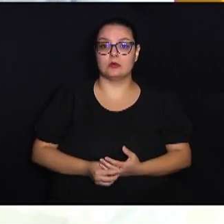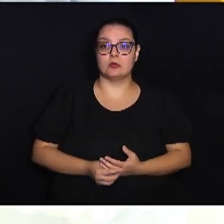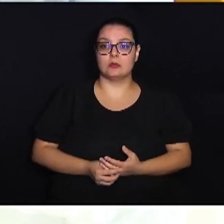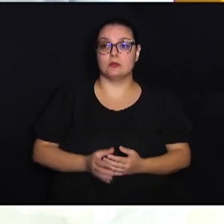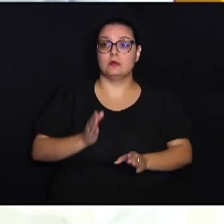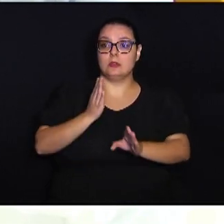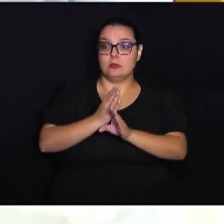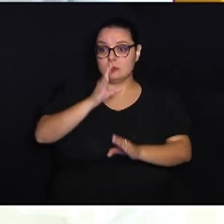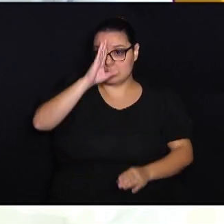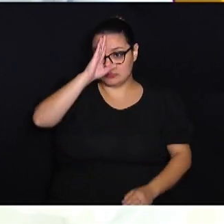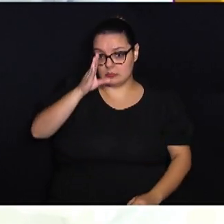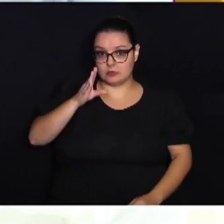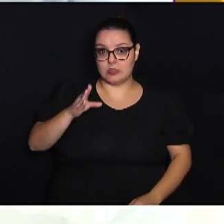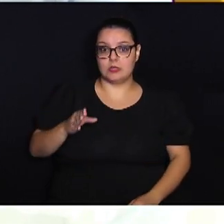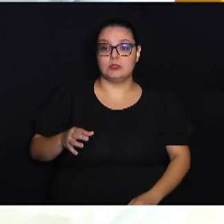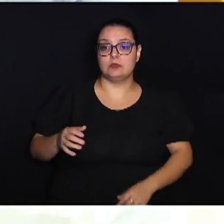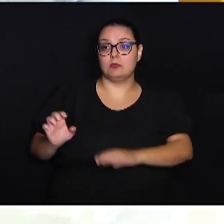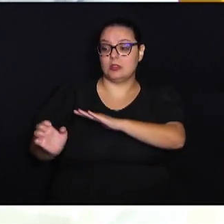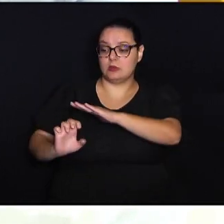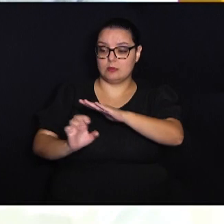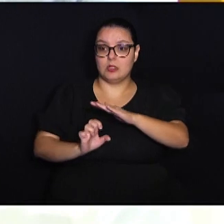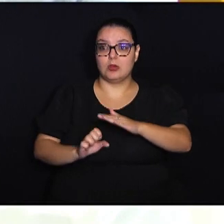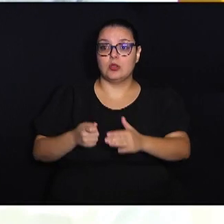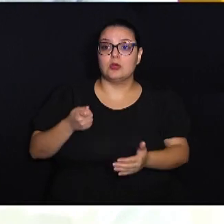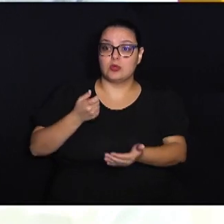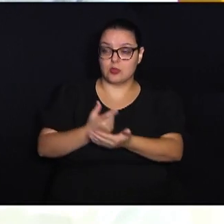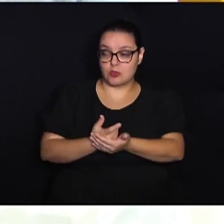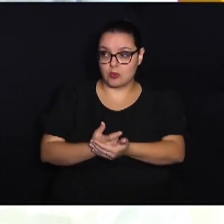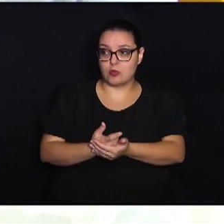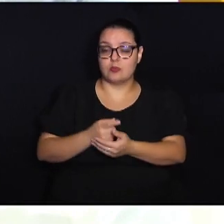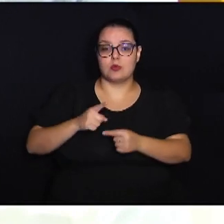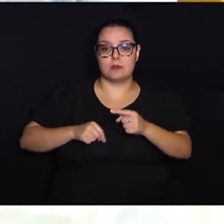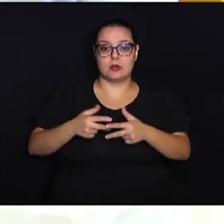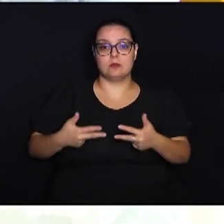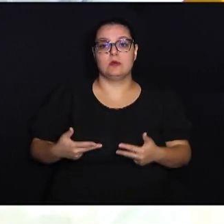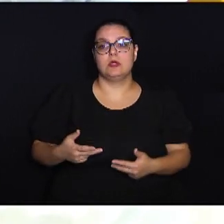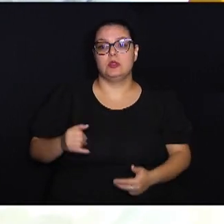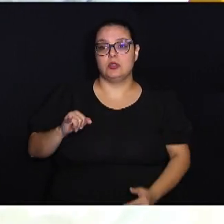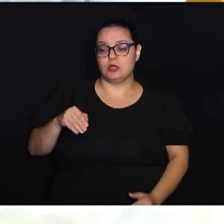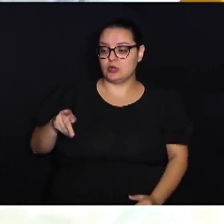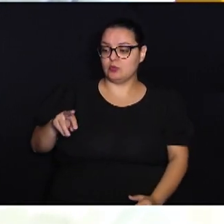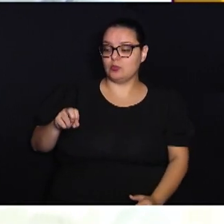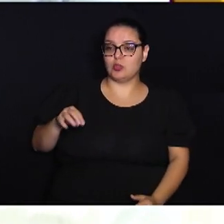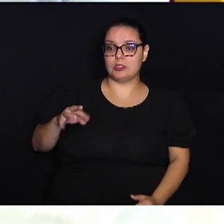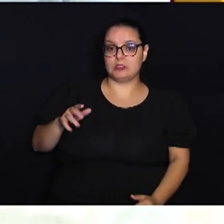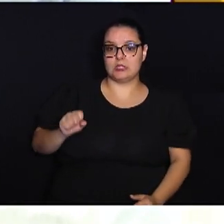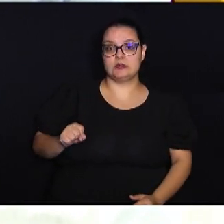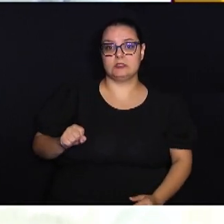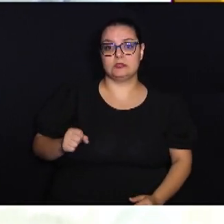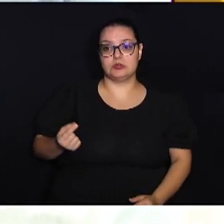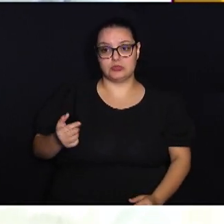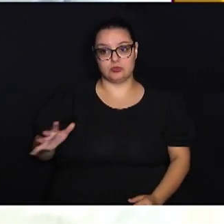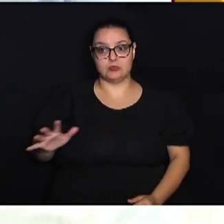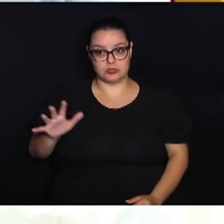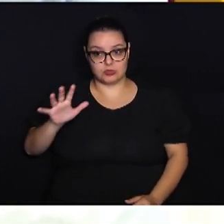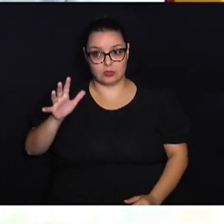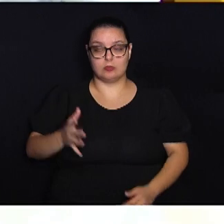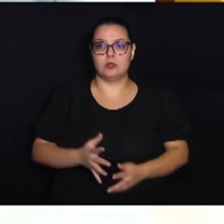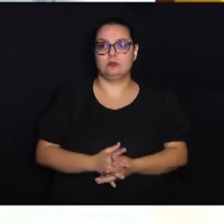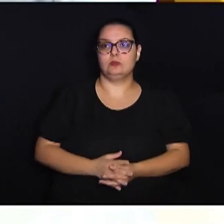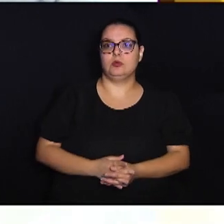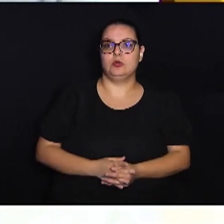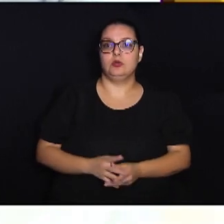para o departamento médico. Provável Ponte Preta para esta noite: Pedro Rocha, Igor Inocêncio, Castro, Sérgio Rafael e Zé Mário,